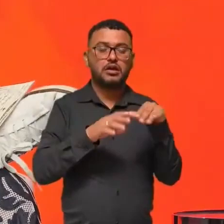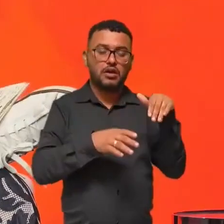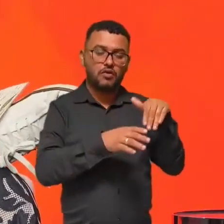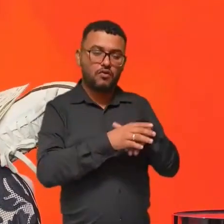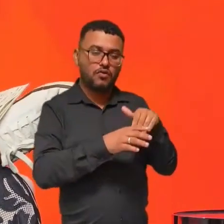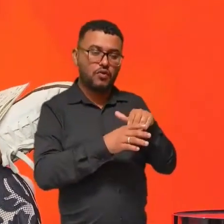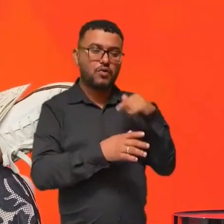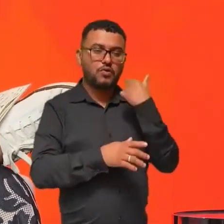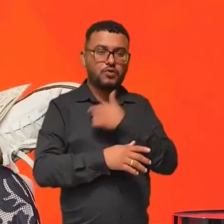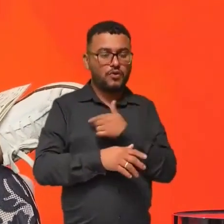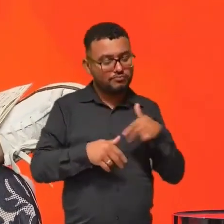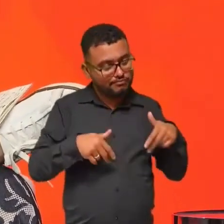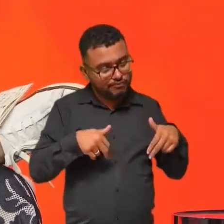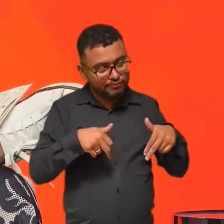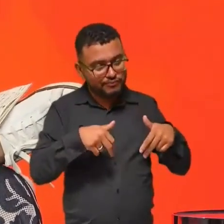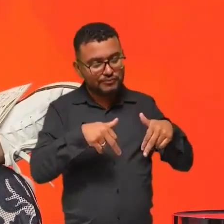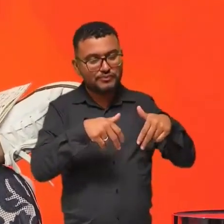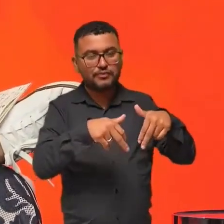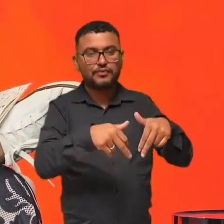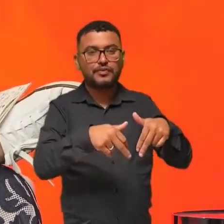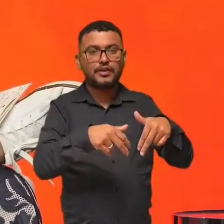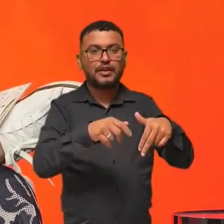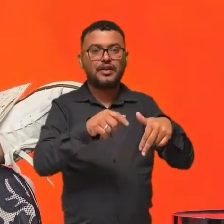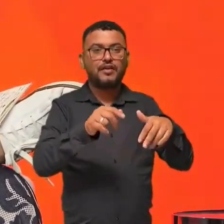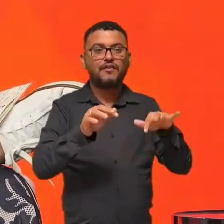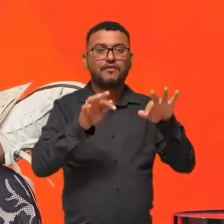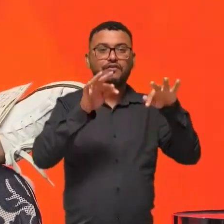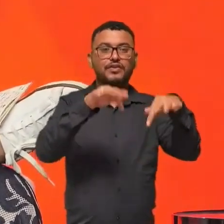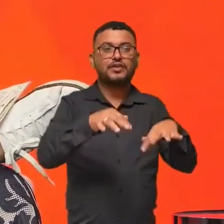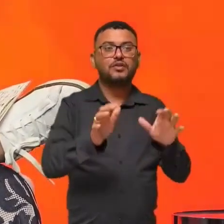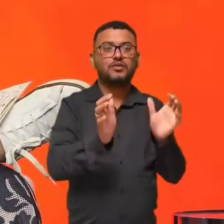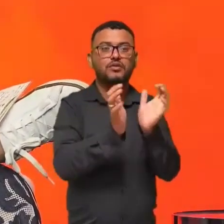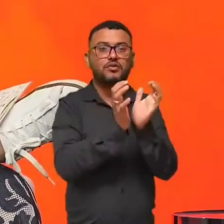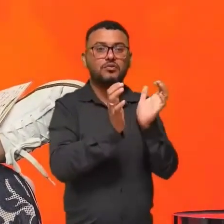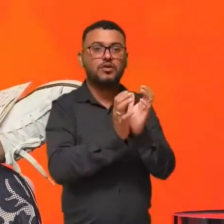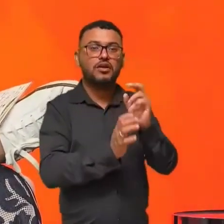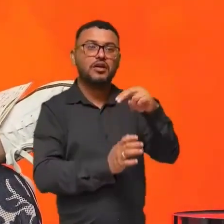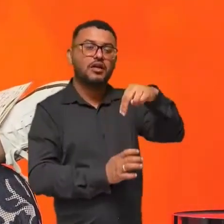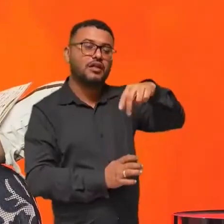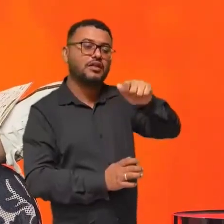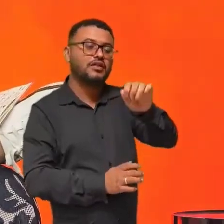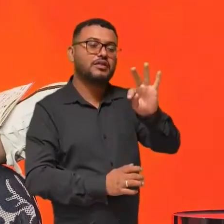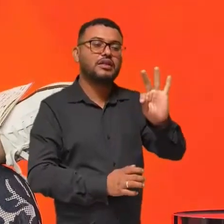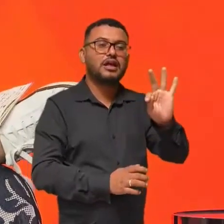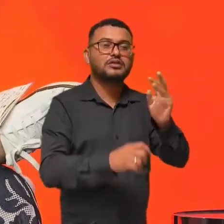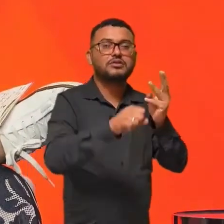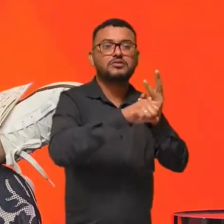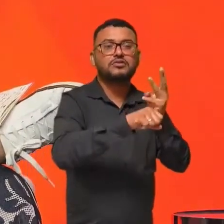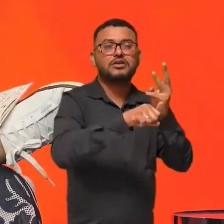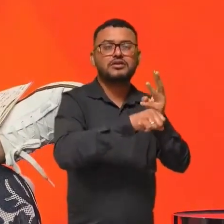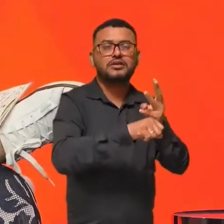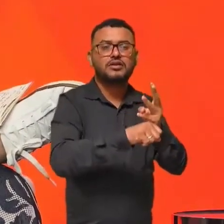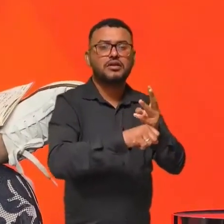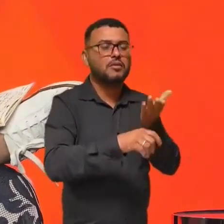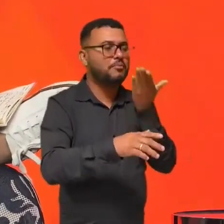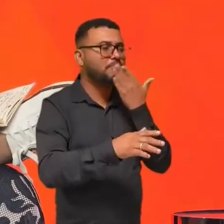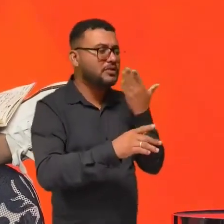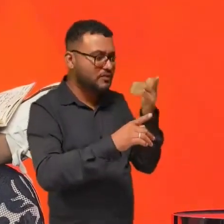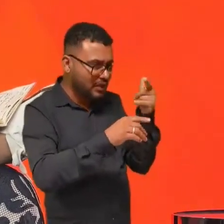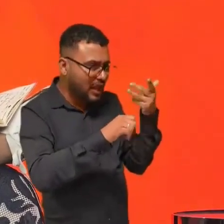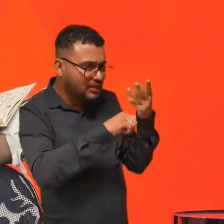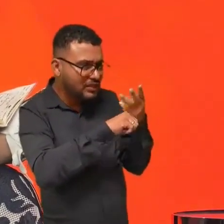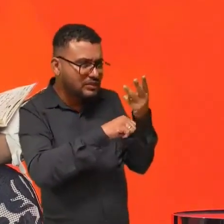das caminhadas estava a equipe do WhatsApp, que passava pedindo, você quer participar aqui da lista? E assim a gente